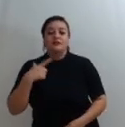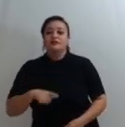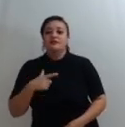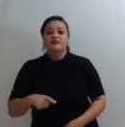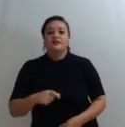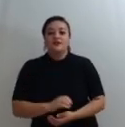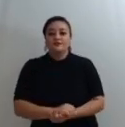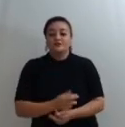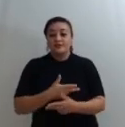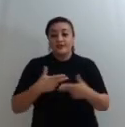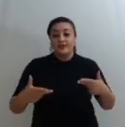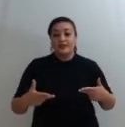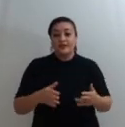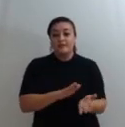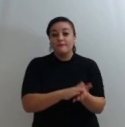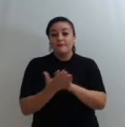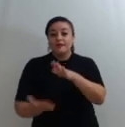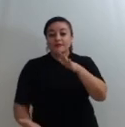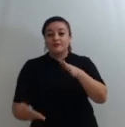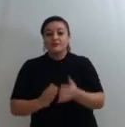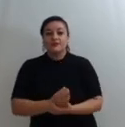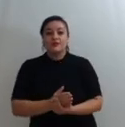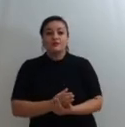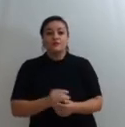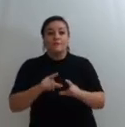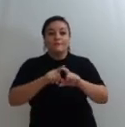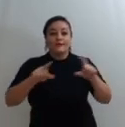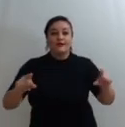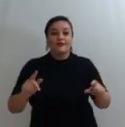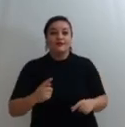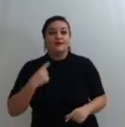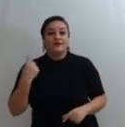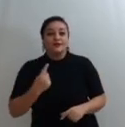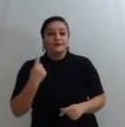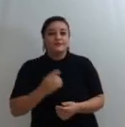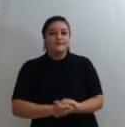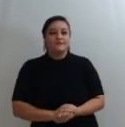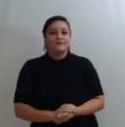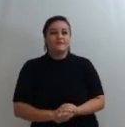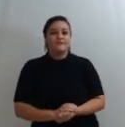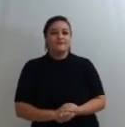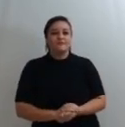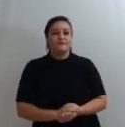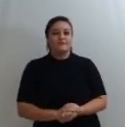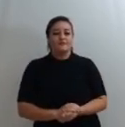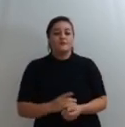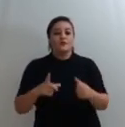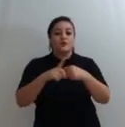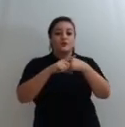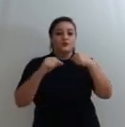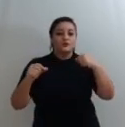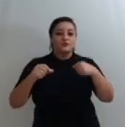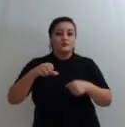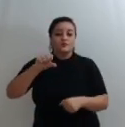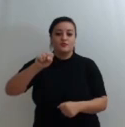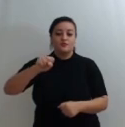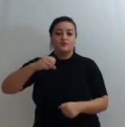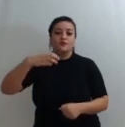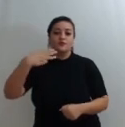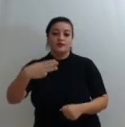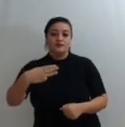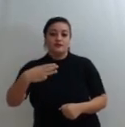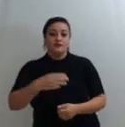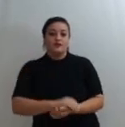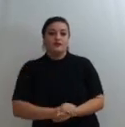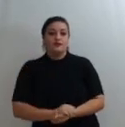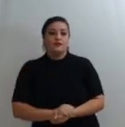bom comportamento. E o parágrafo único introduzido no artigo 83 da LEP